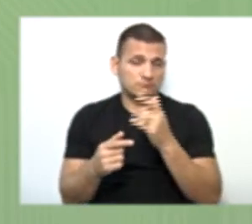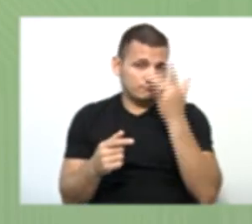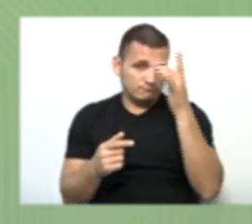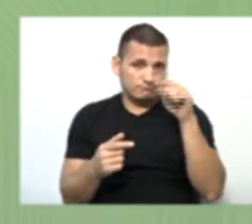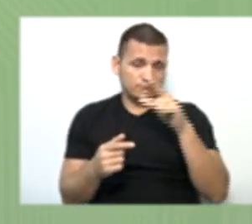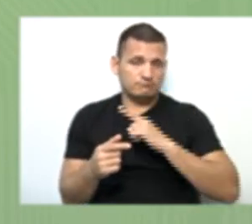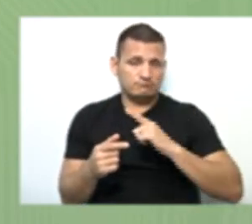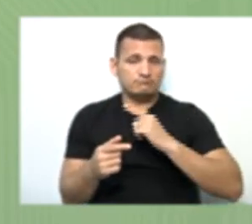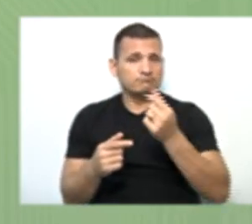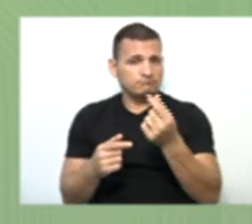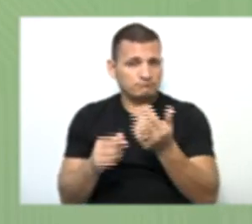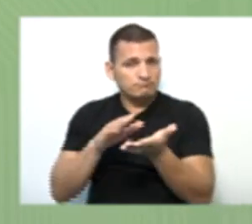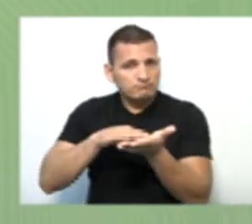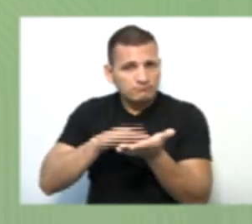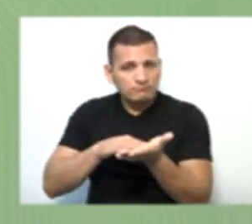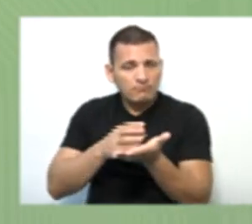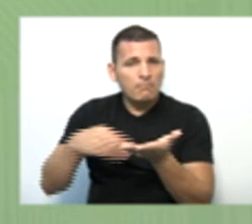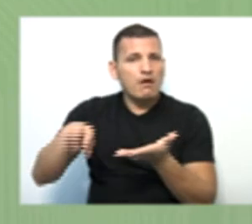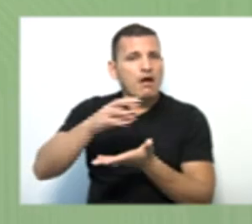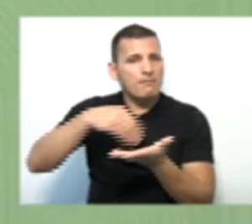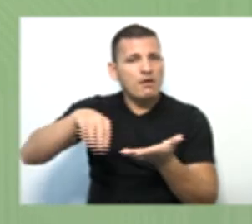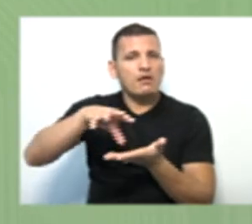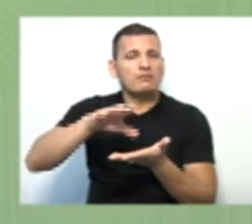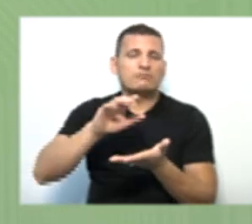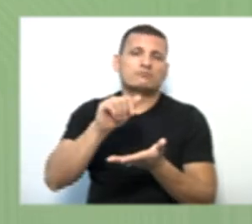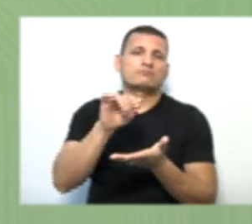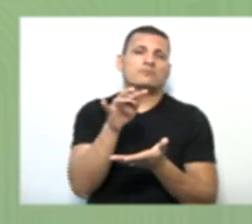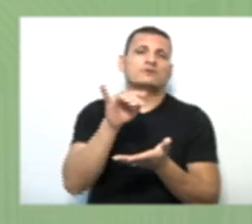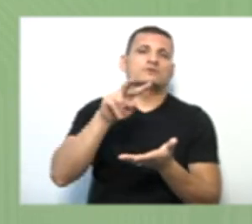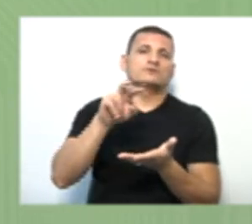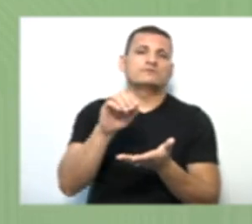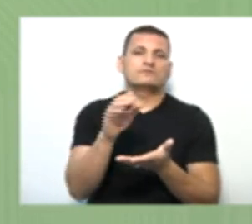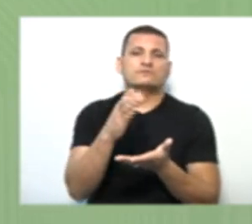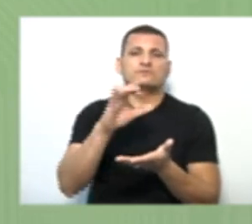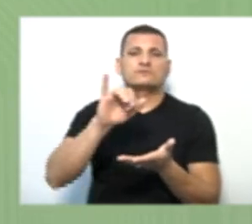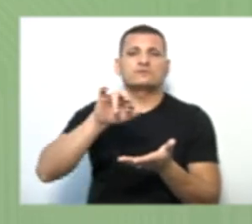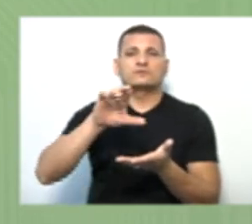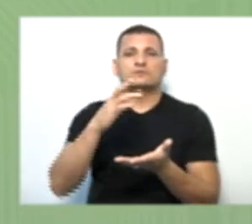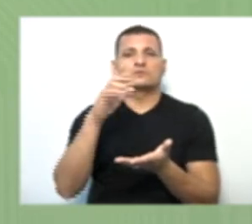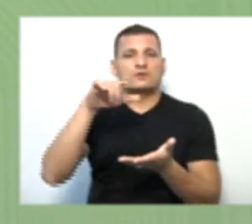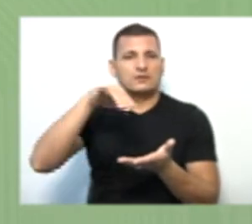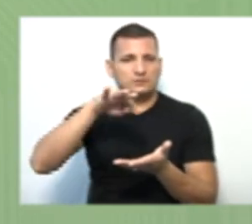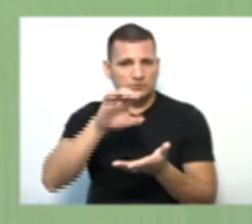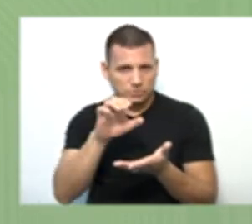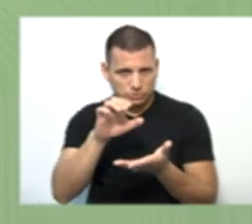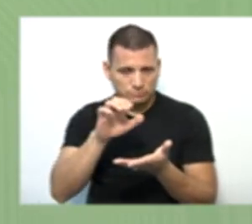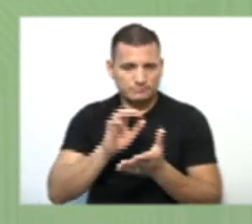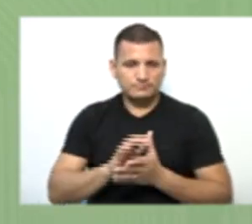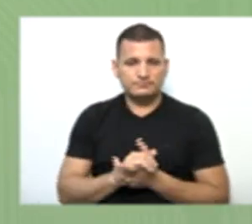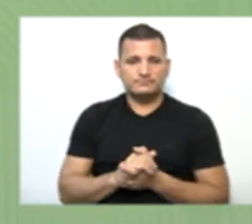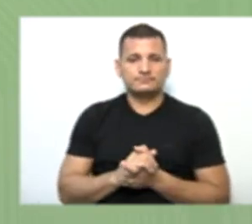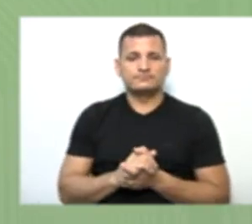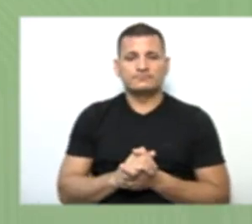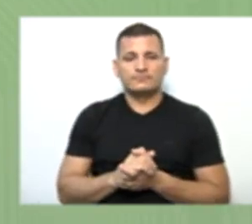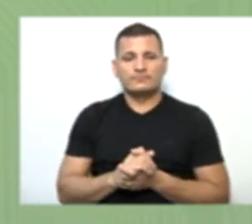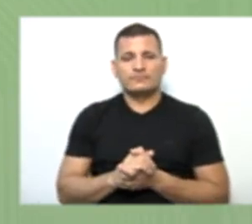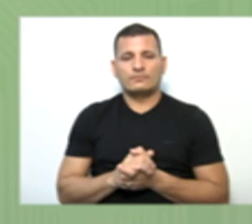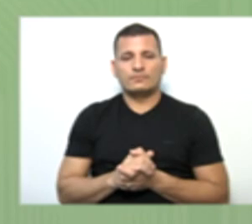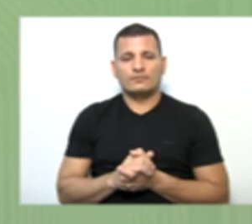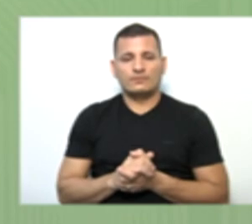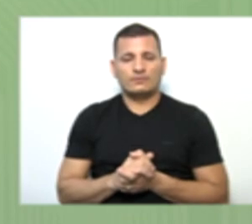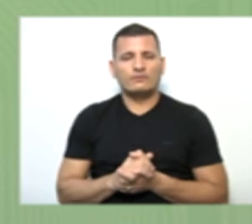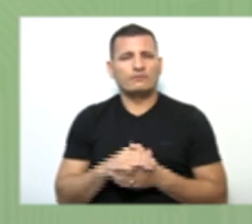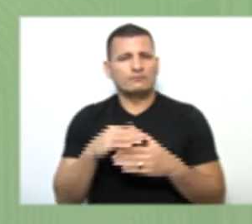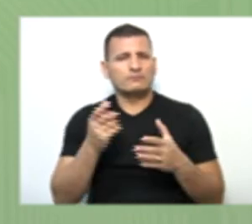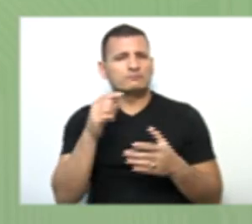mão, portanto, ele é um ativo circulante. Agora vem uma outra parte. E quando é difícil você